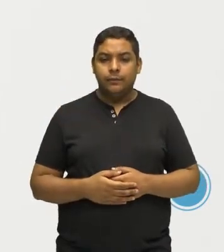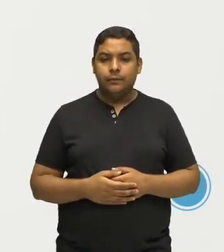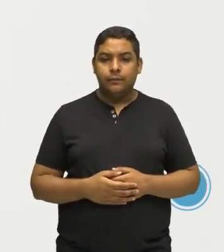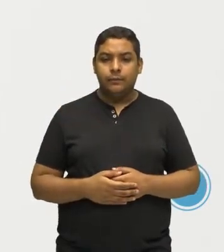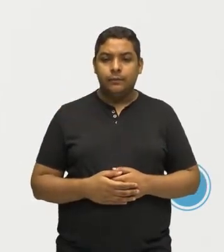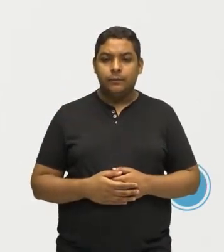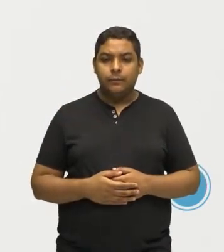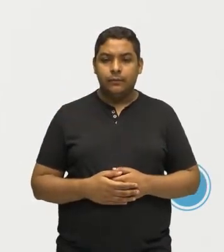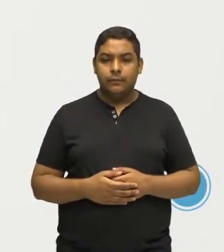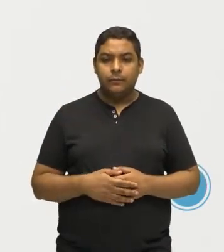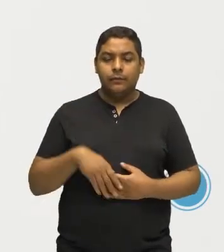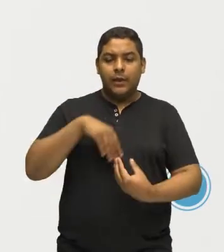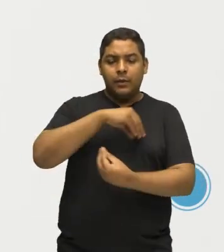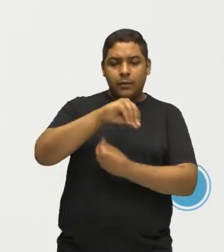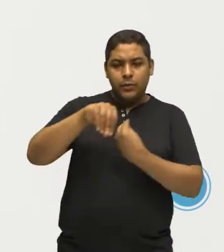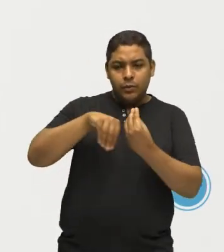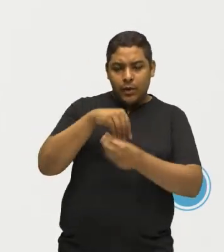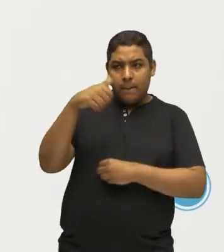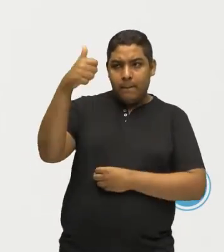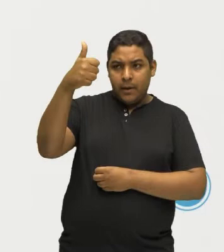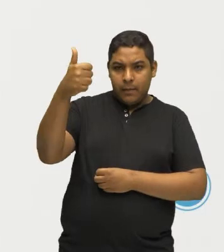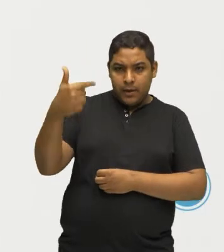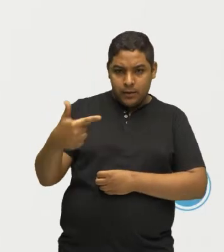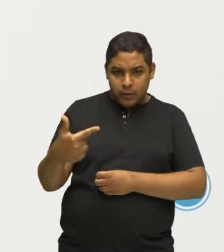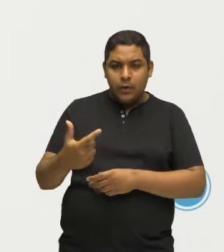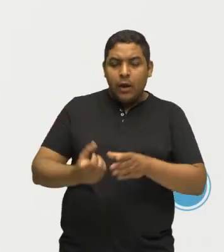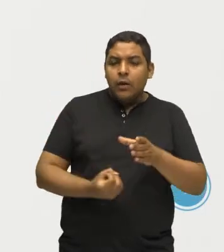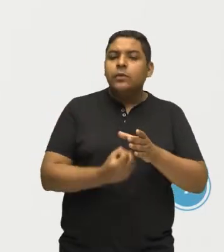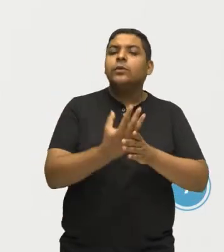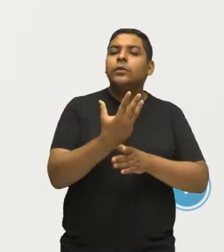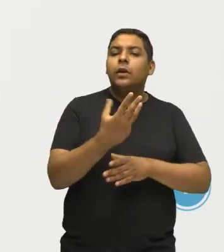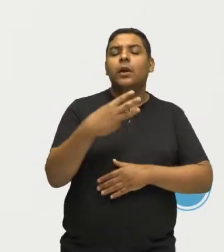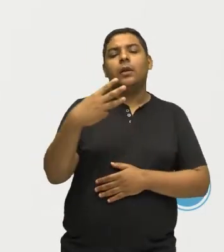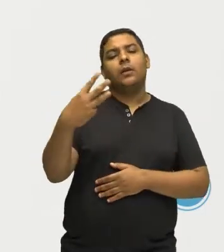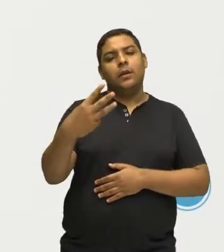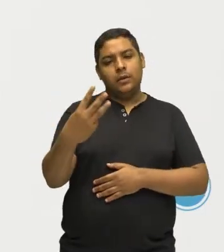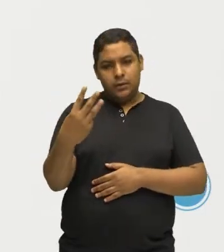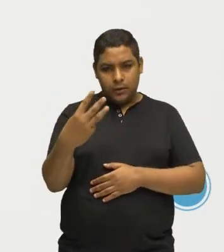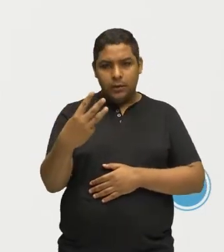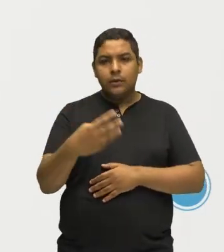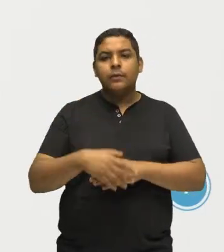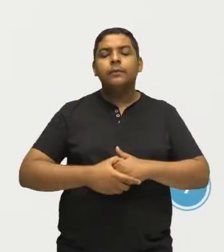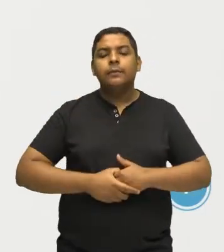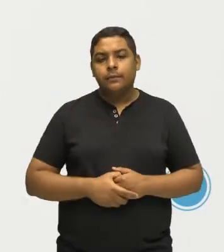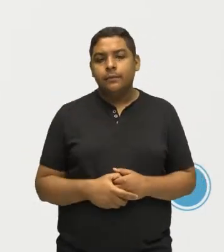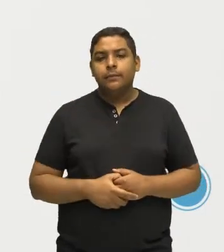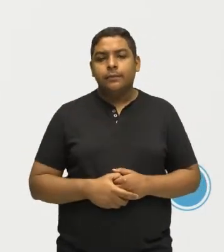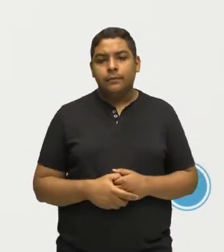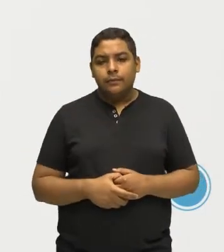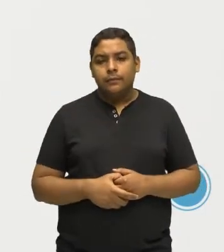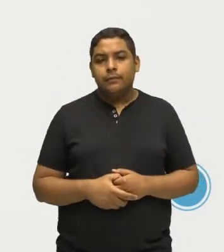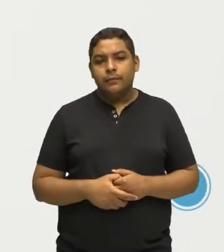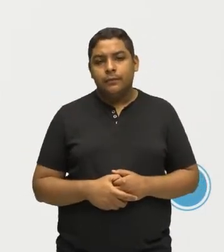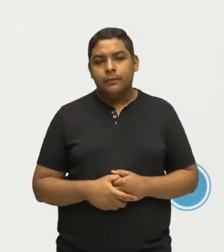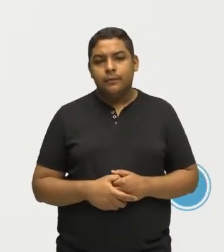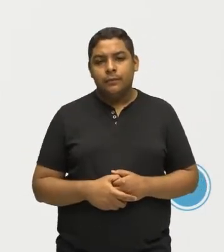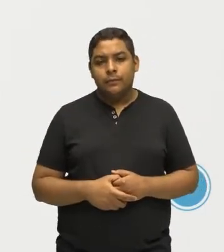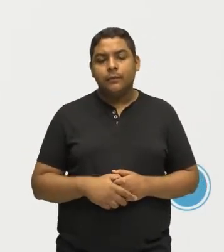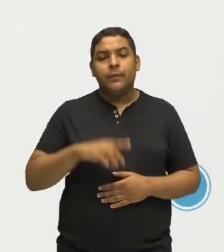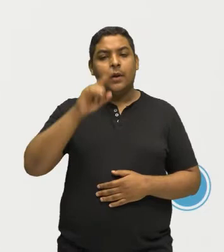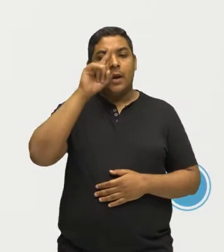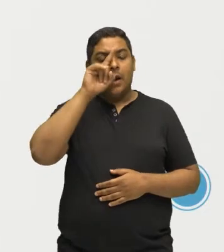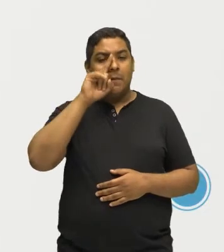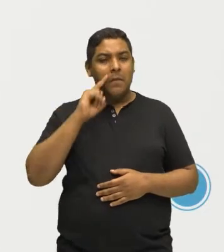misturar com essa secundária, vai surgir aqui uma cor terciária, que é chamada